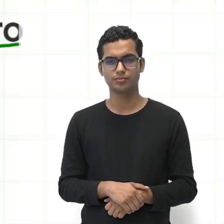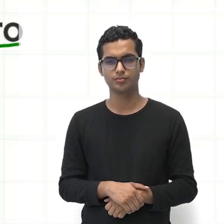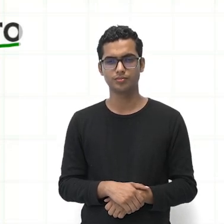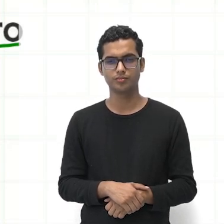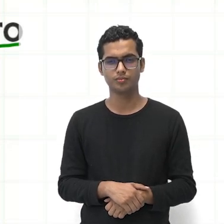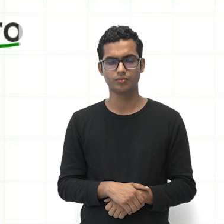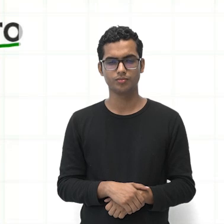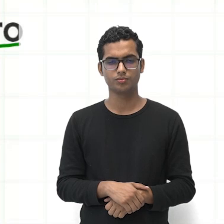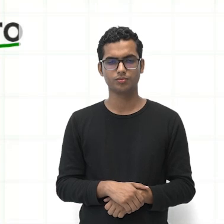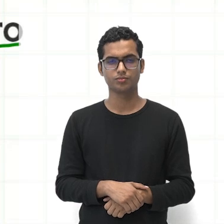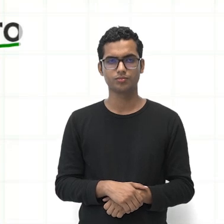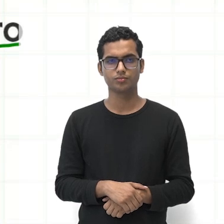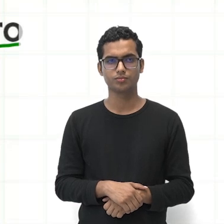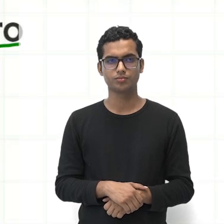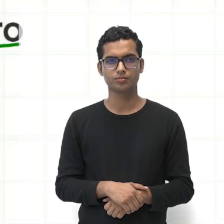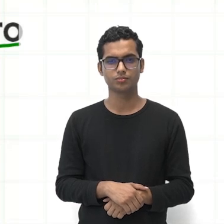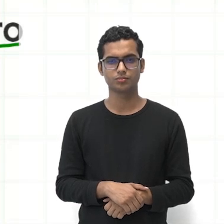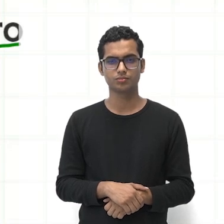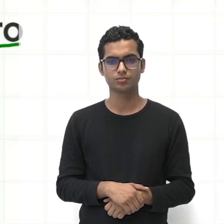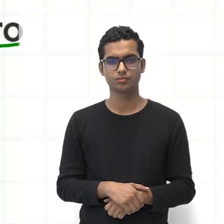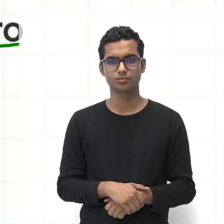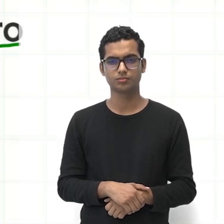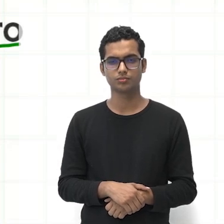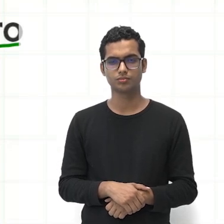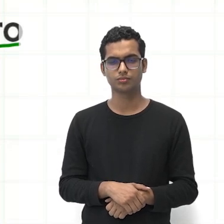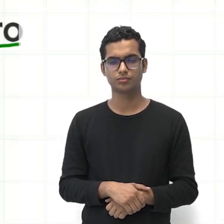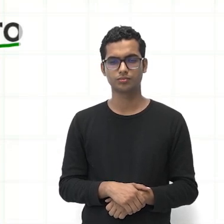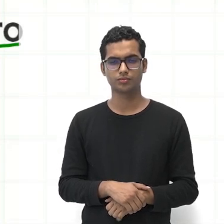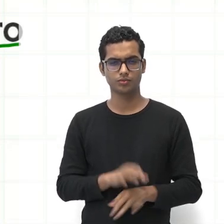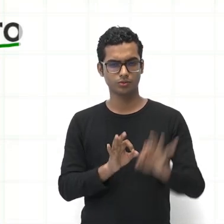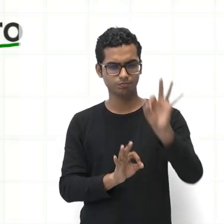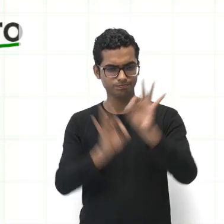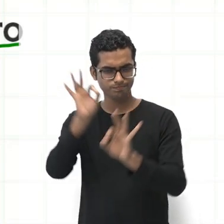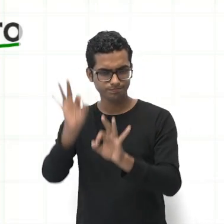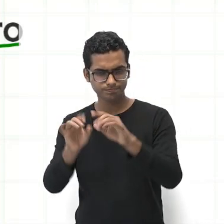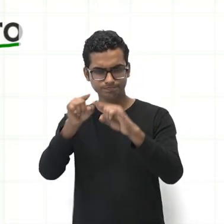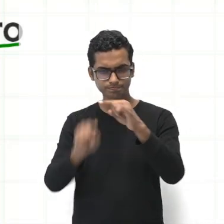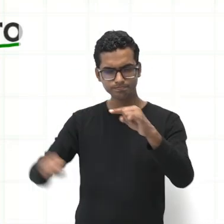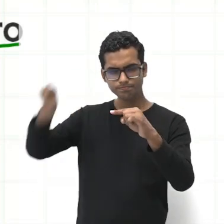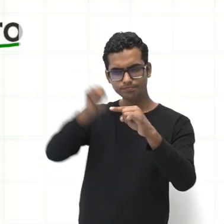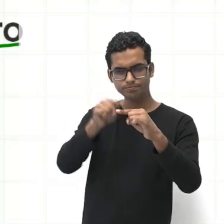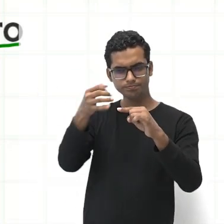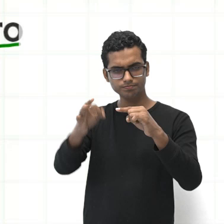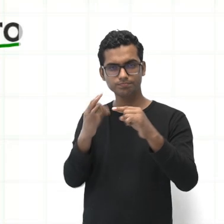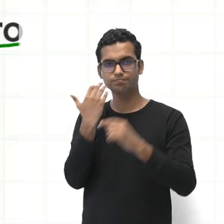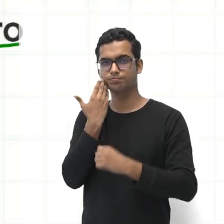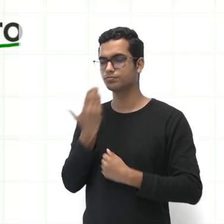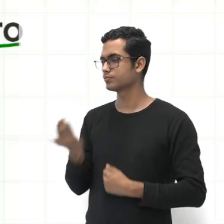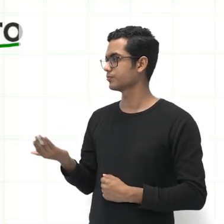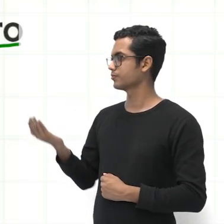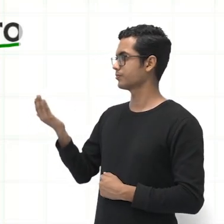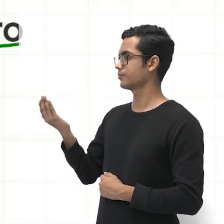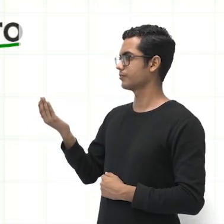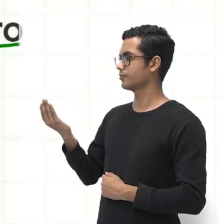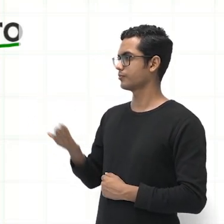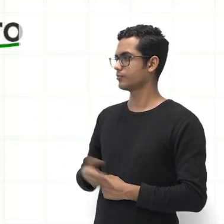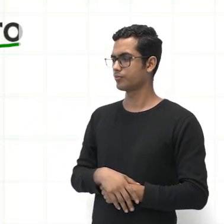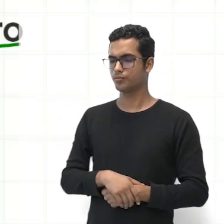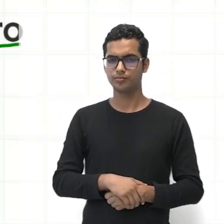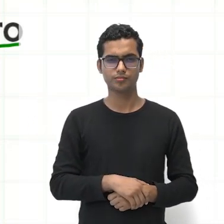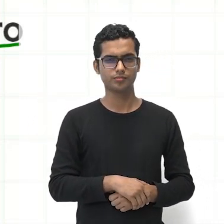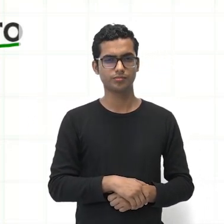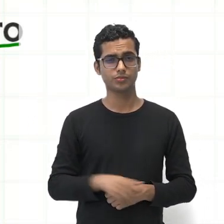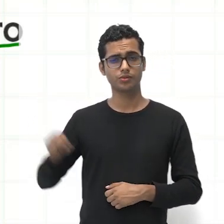professora. Pronto, vamos diminuir. Certo? Então,